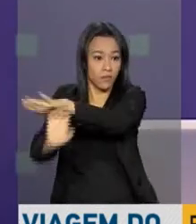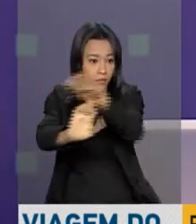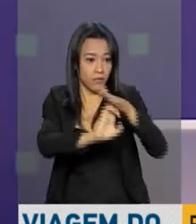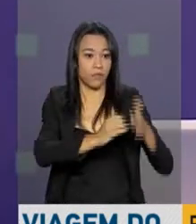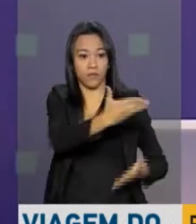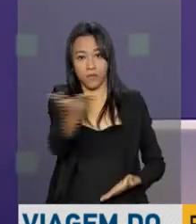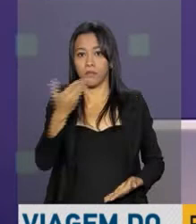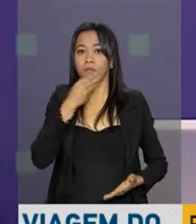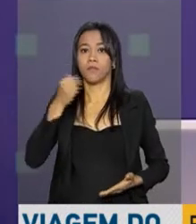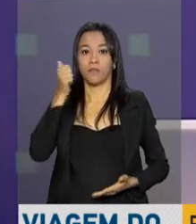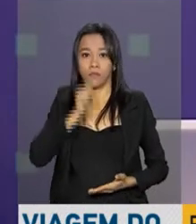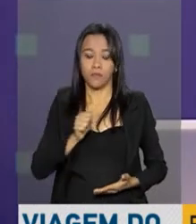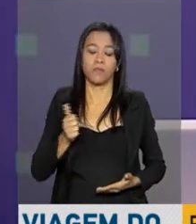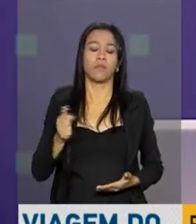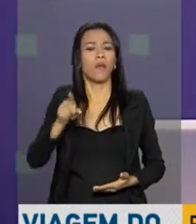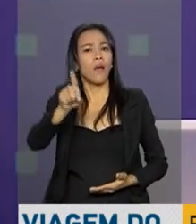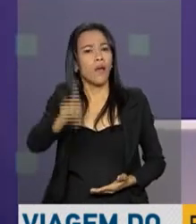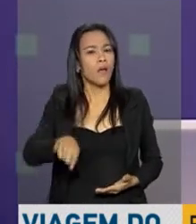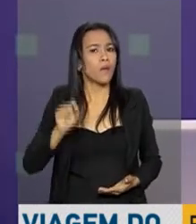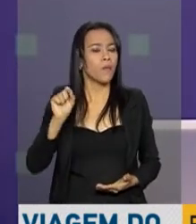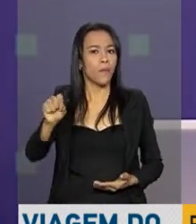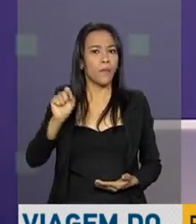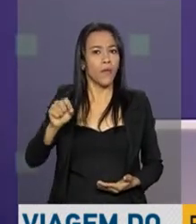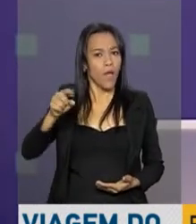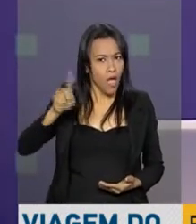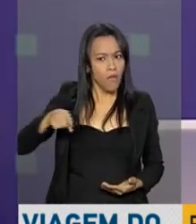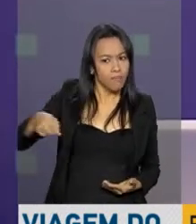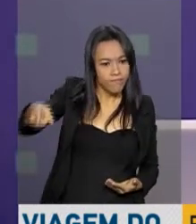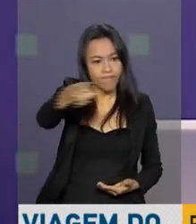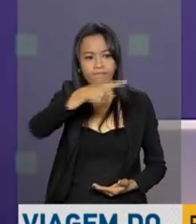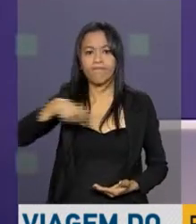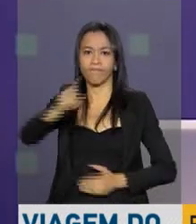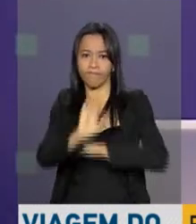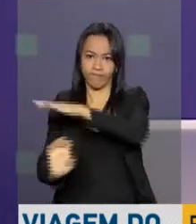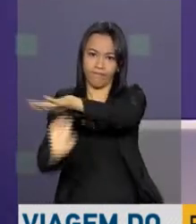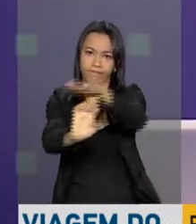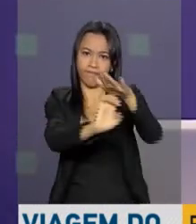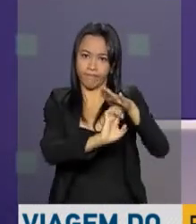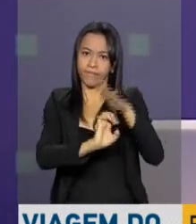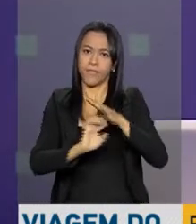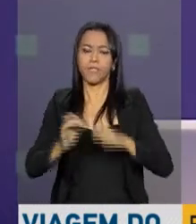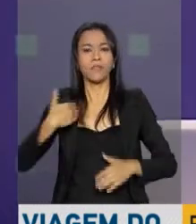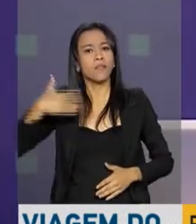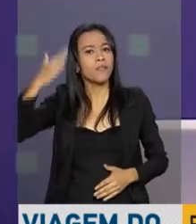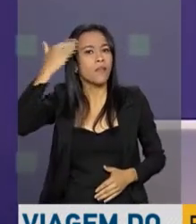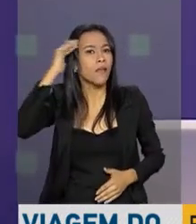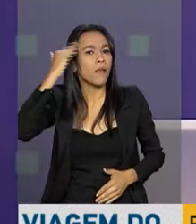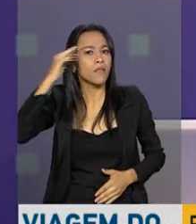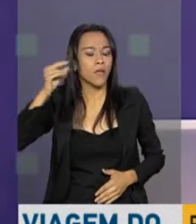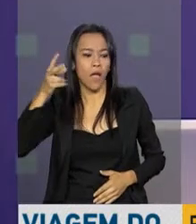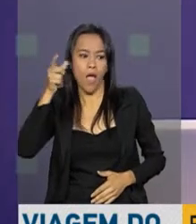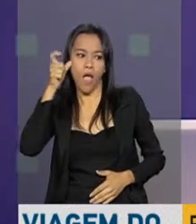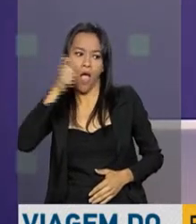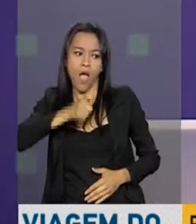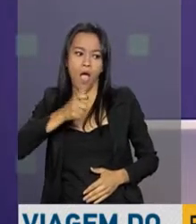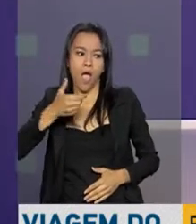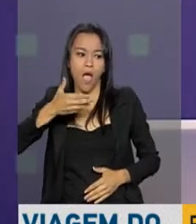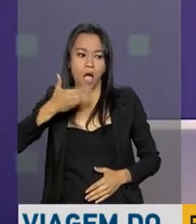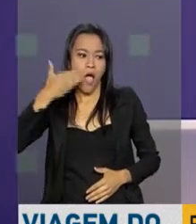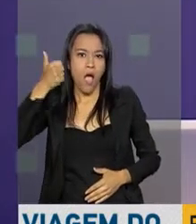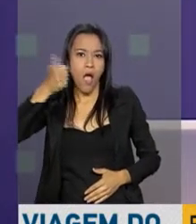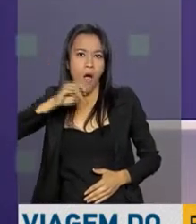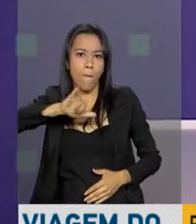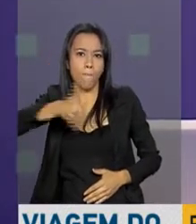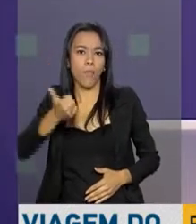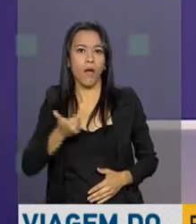senhoras. São, na verdade, os empresários que melhor entendem as oportunidades que